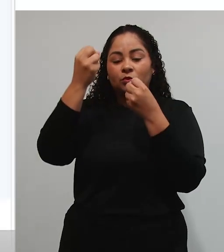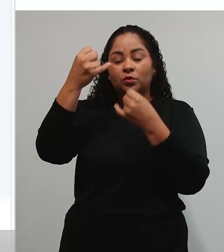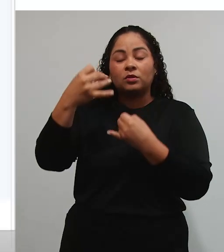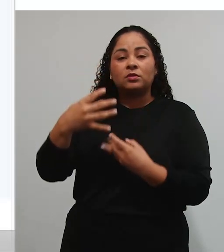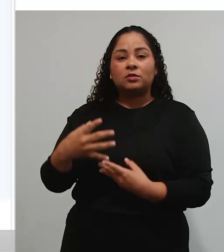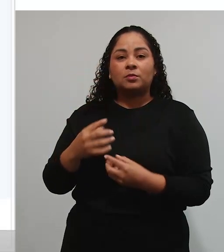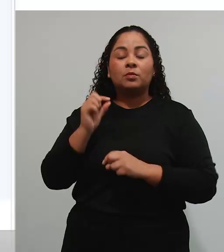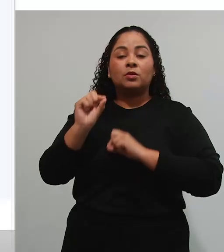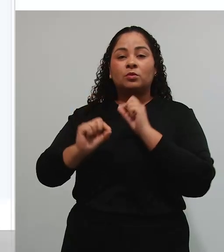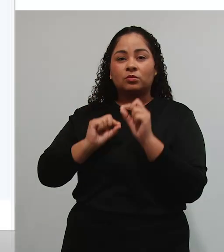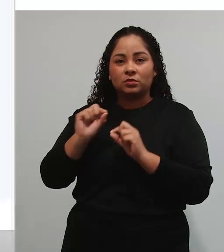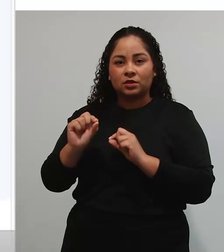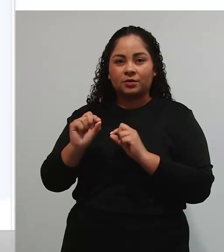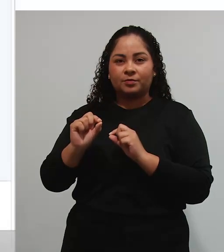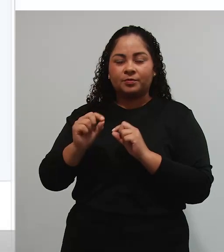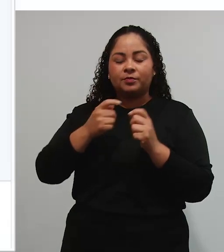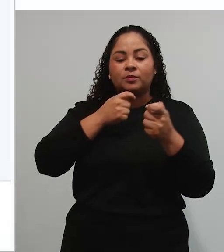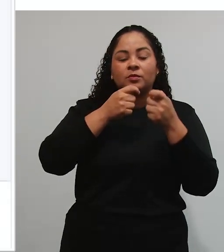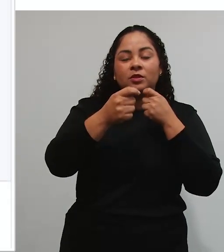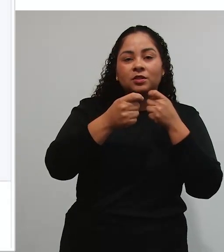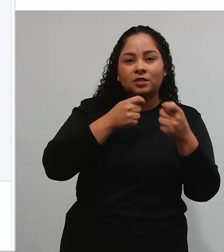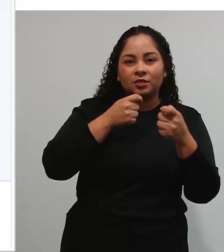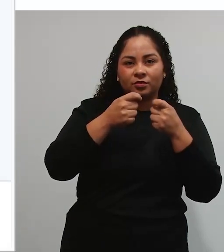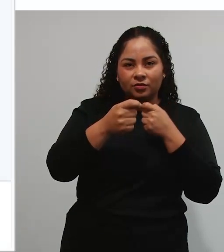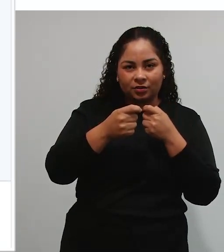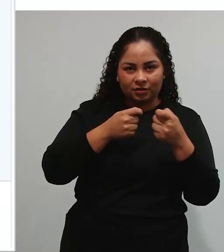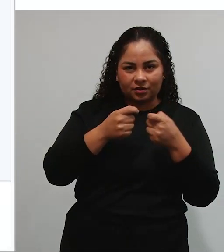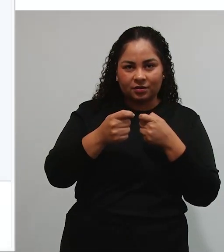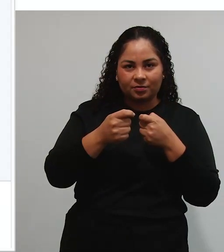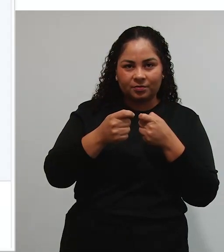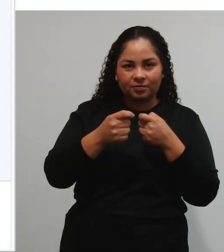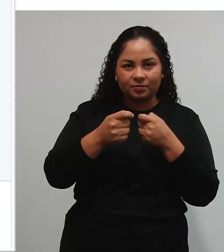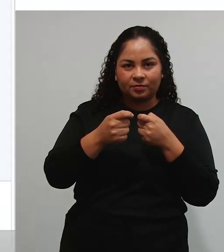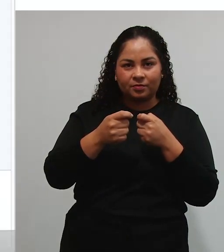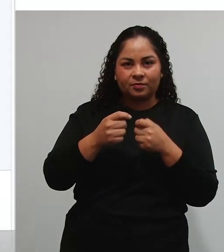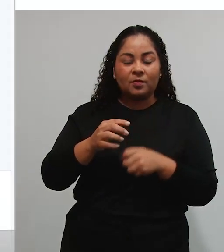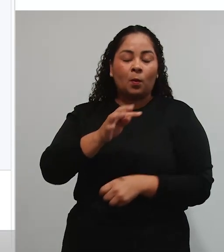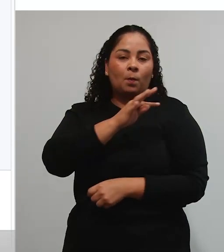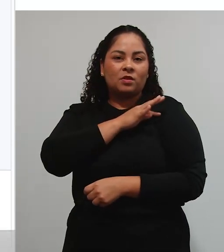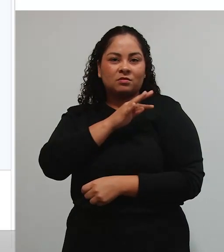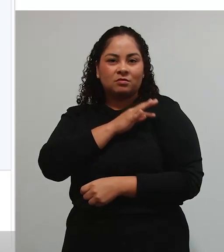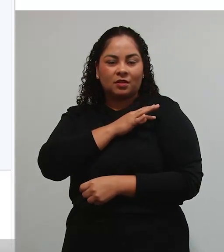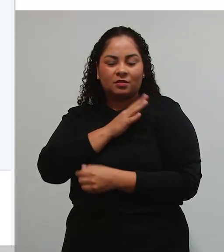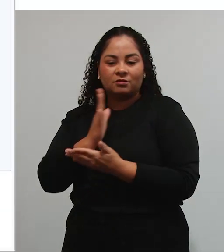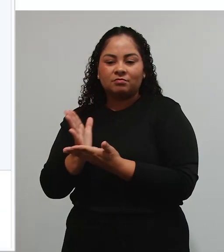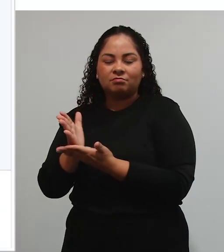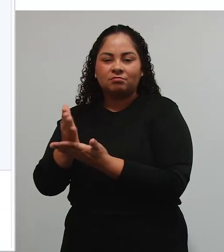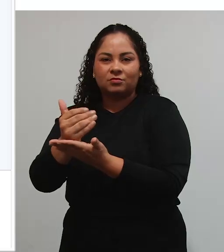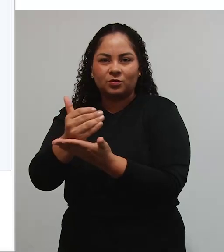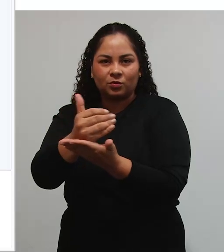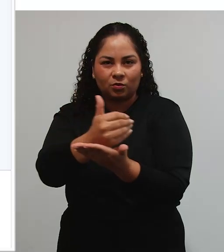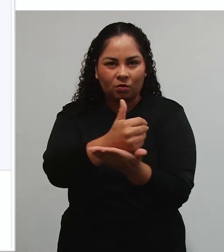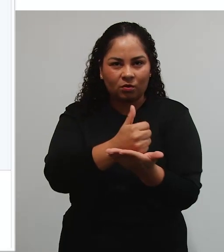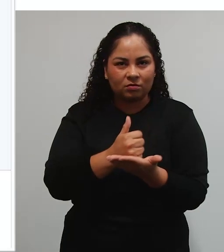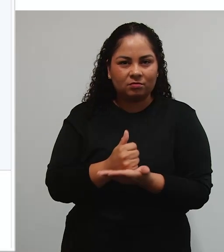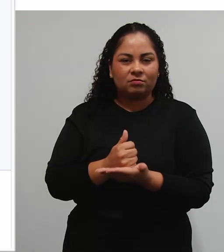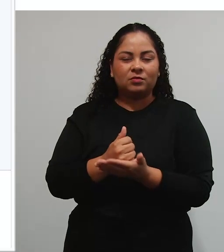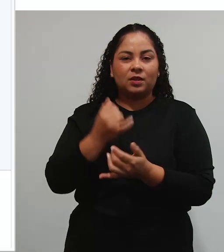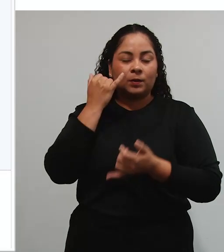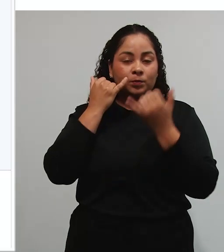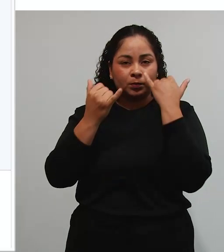que a entrevista é uma técnica de coleta de dados. Vamos ver se a gente consegue deixar aqui maior para a gente visualizar melhor.